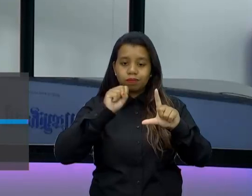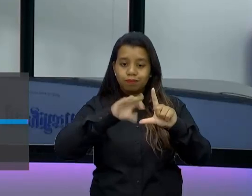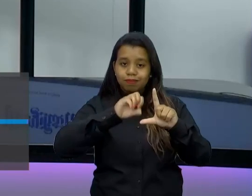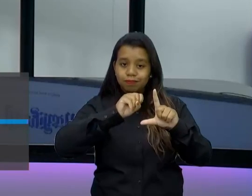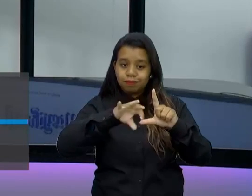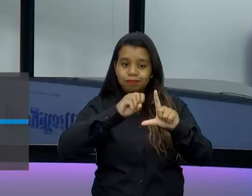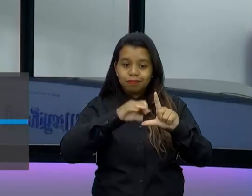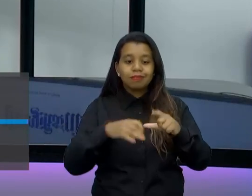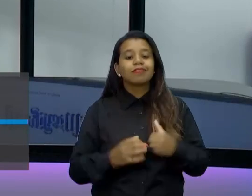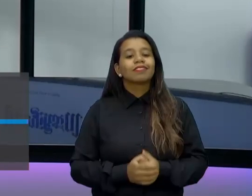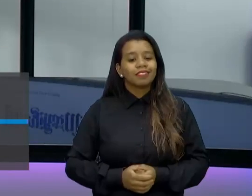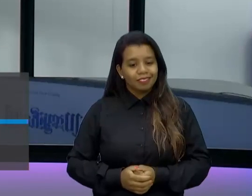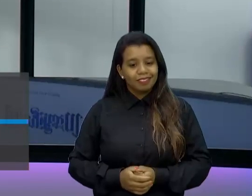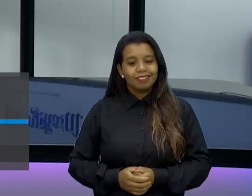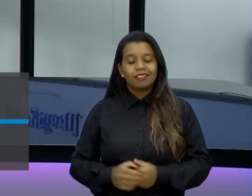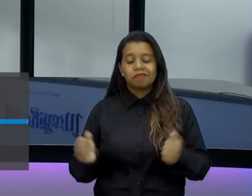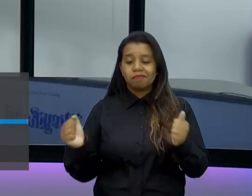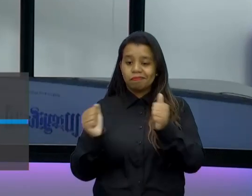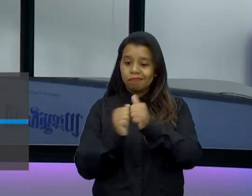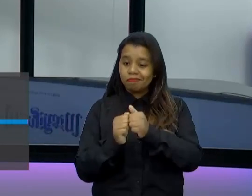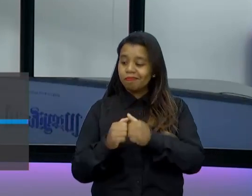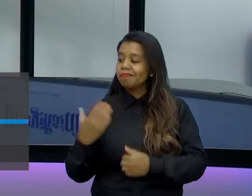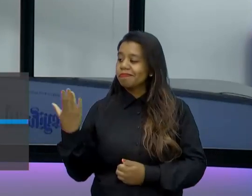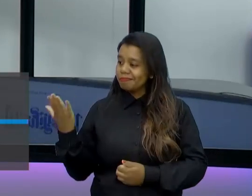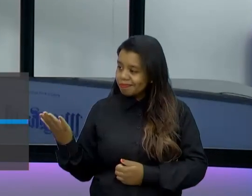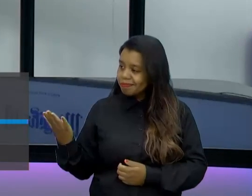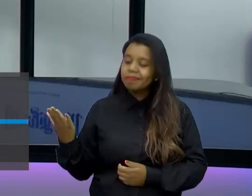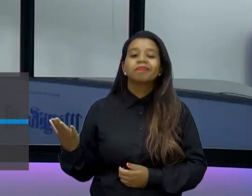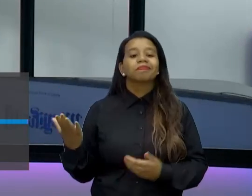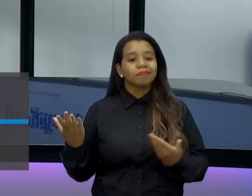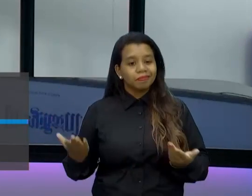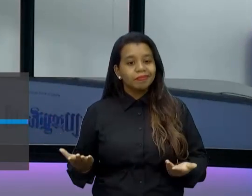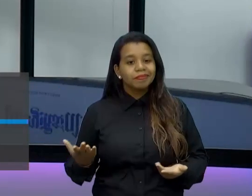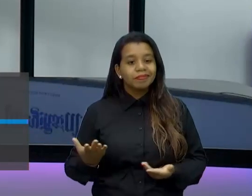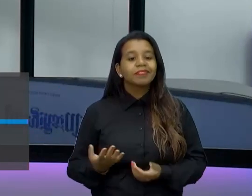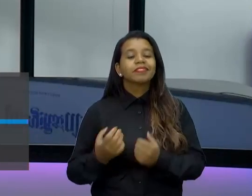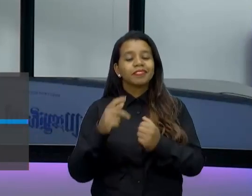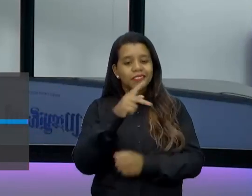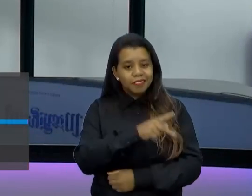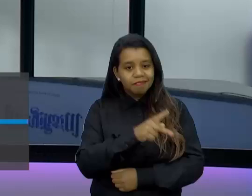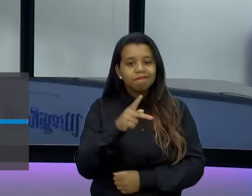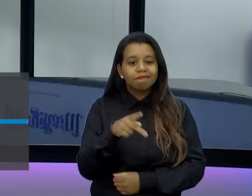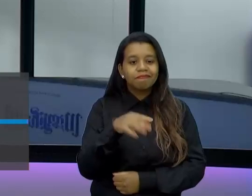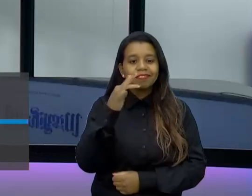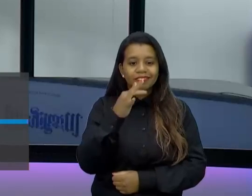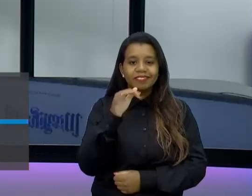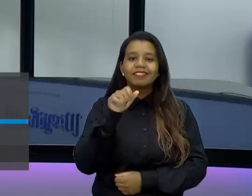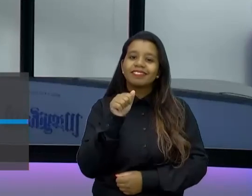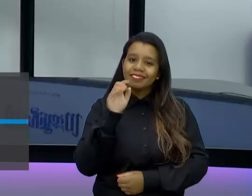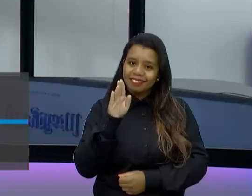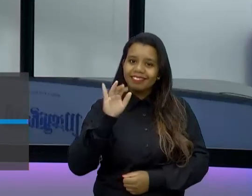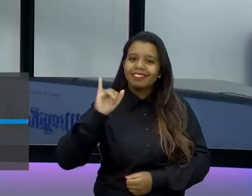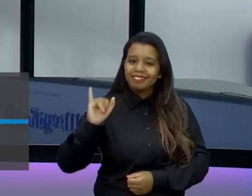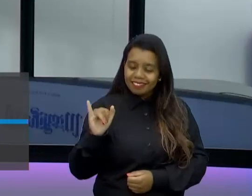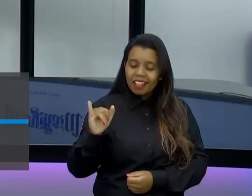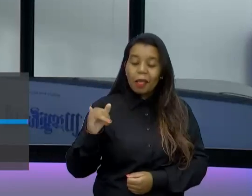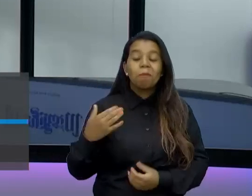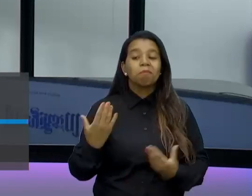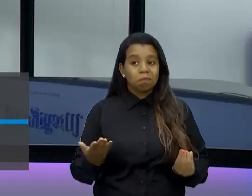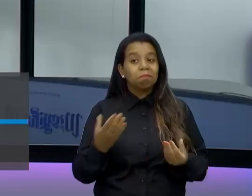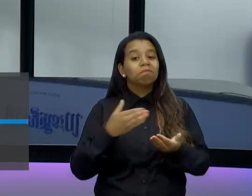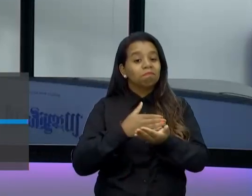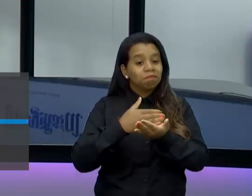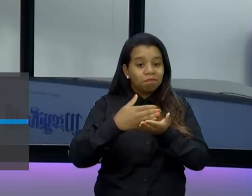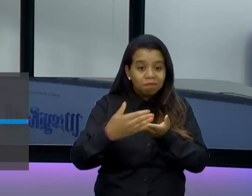especial. Contei aqui com a grande presença ilustre da minha amiga, Fabi, que conduziu metade da